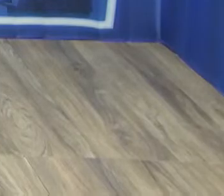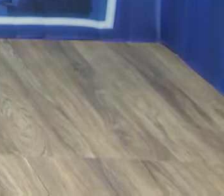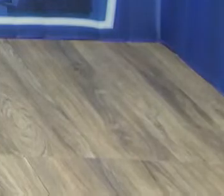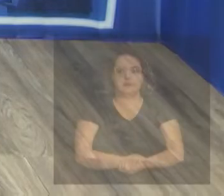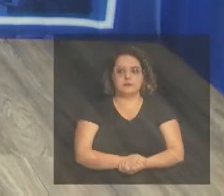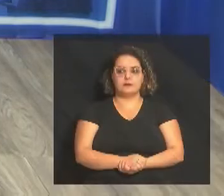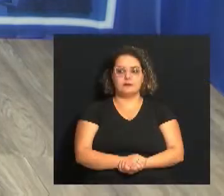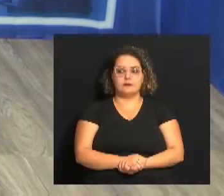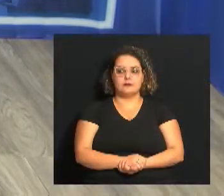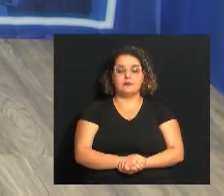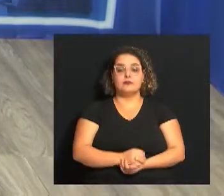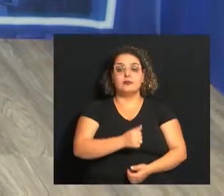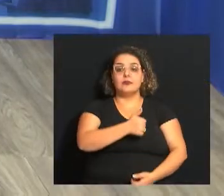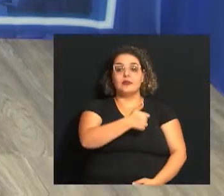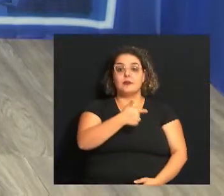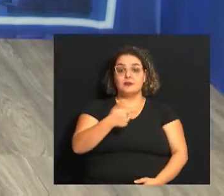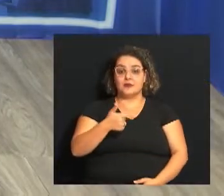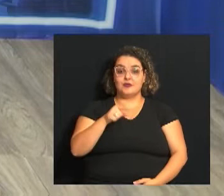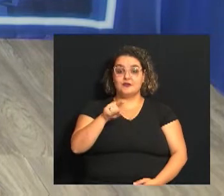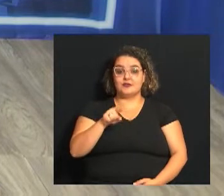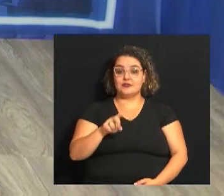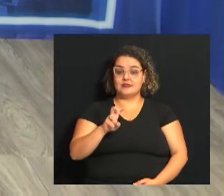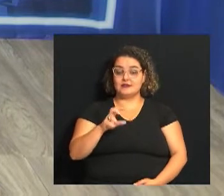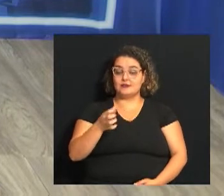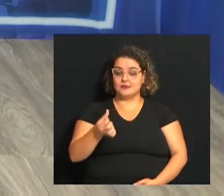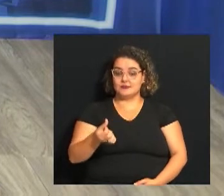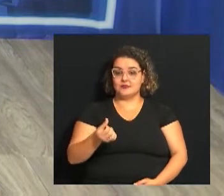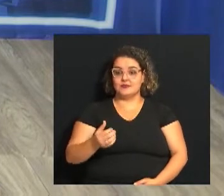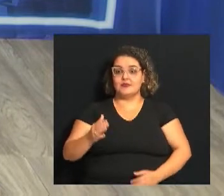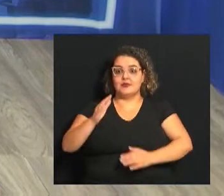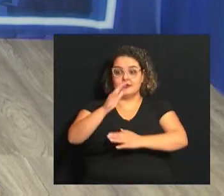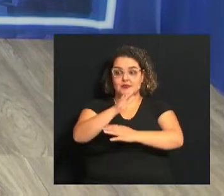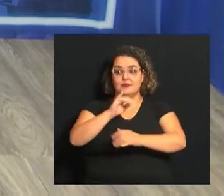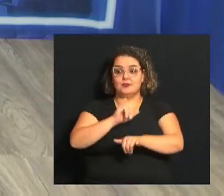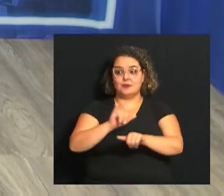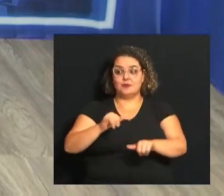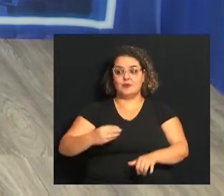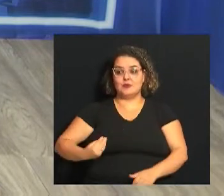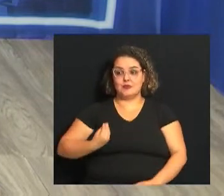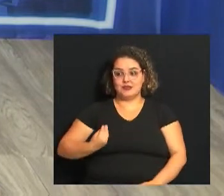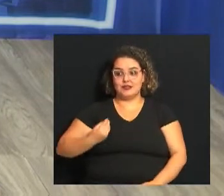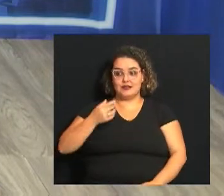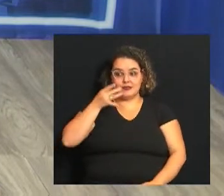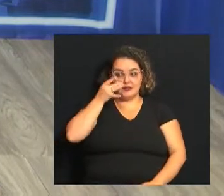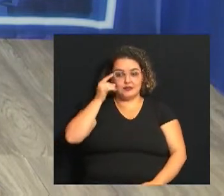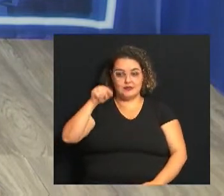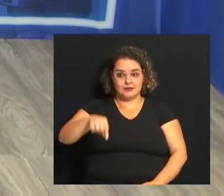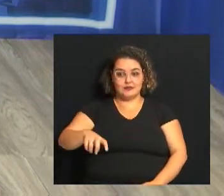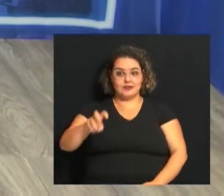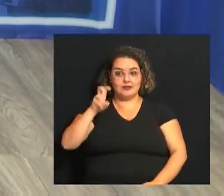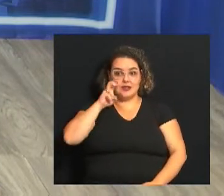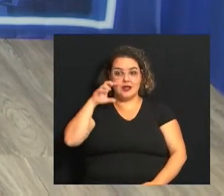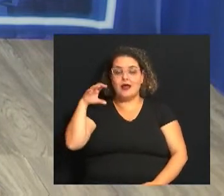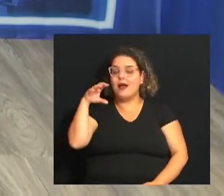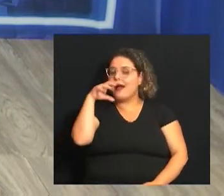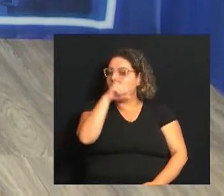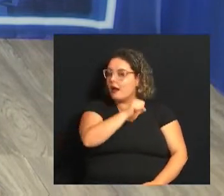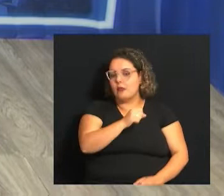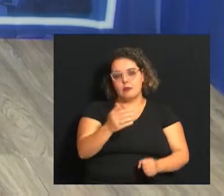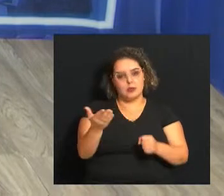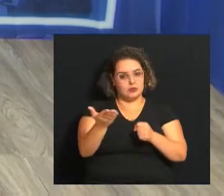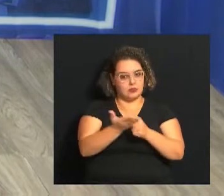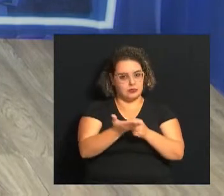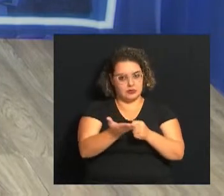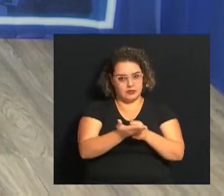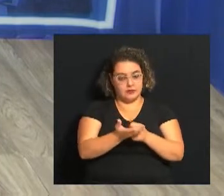Meio-dia e 56, Câmara Notícia ao vivo nesta quinta-feira. Vamos fazer o seguinte, rápido